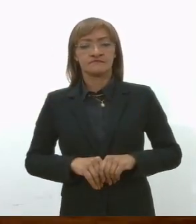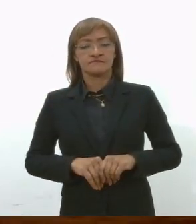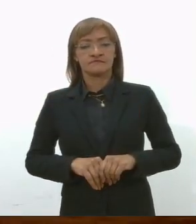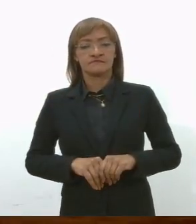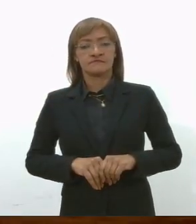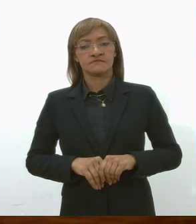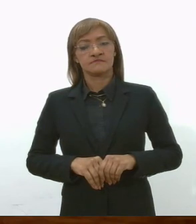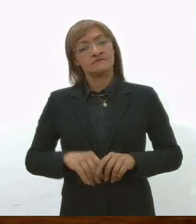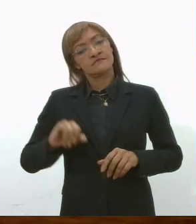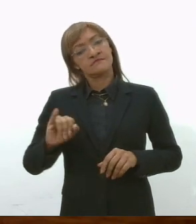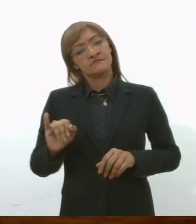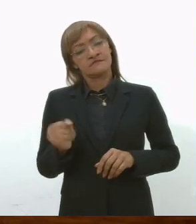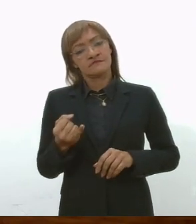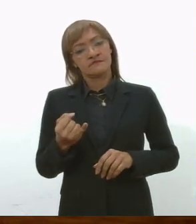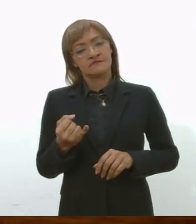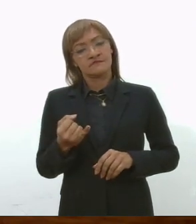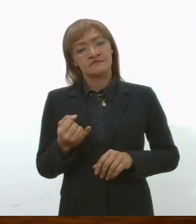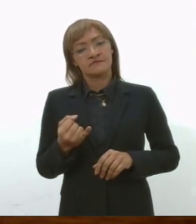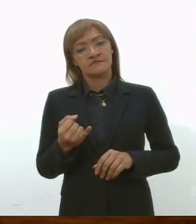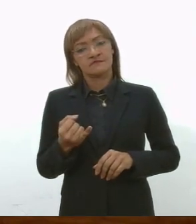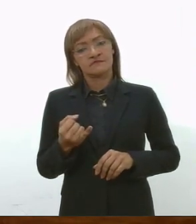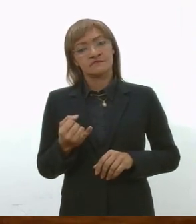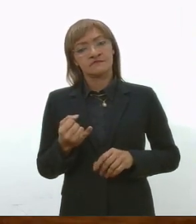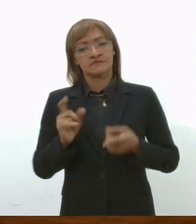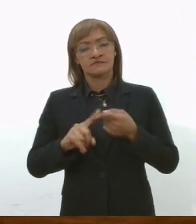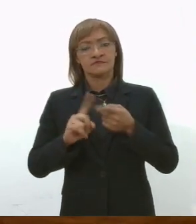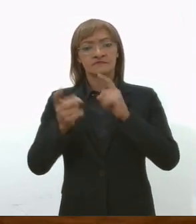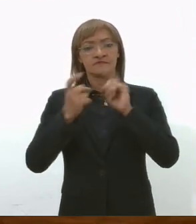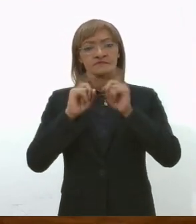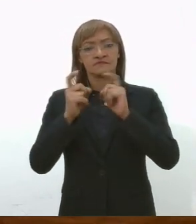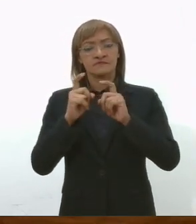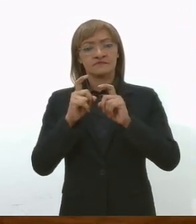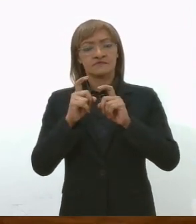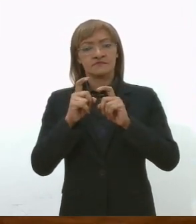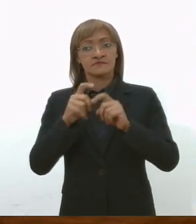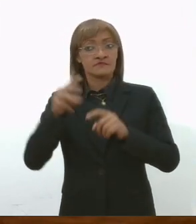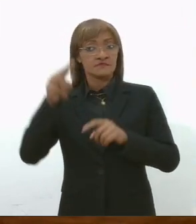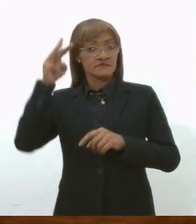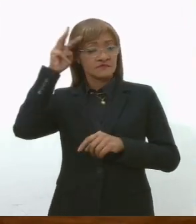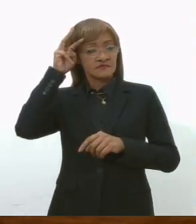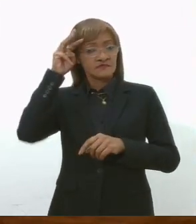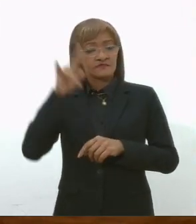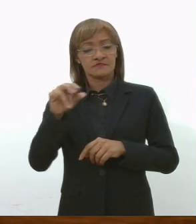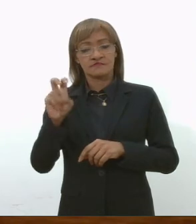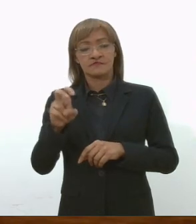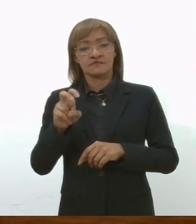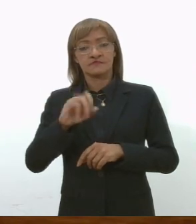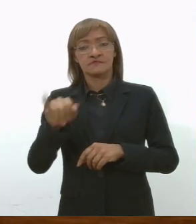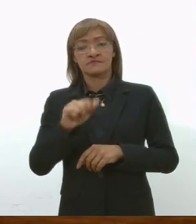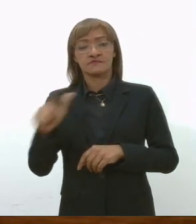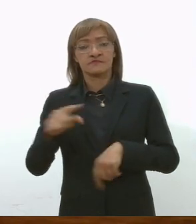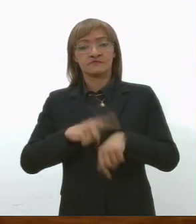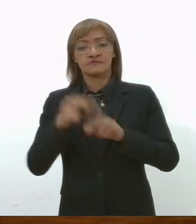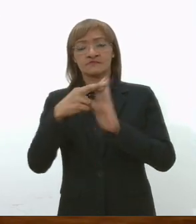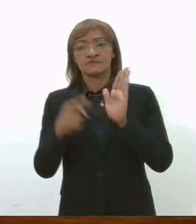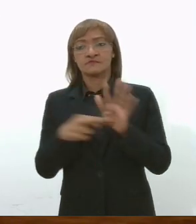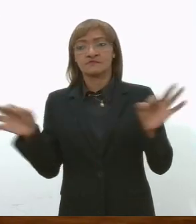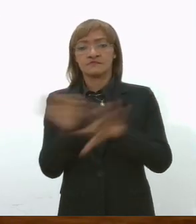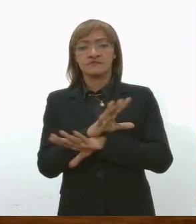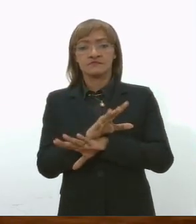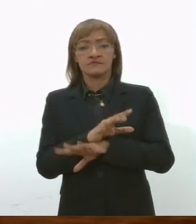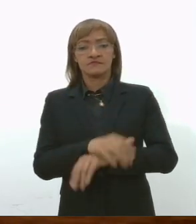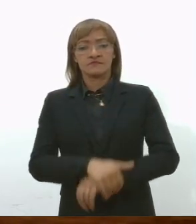aproveito para ao tempo que convoca a sessão ordinária para a próxima terça-feira, dia 5 de julho, no horário regimental, declaro a sessão.